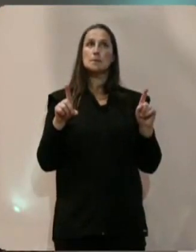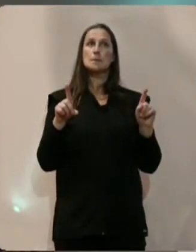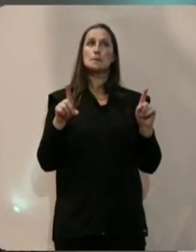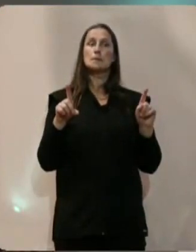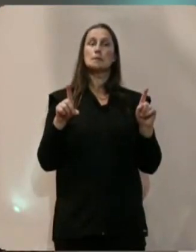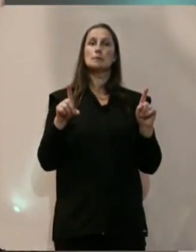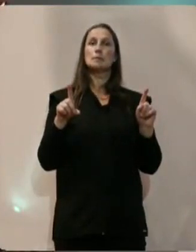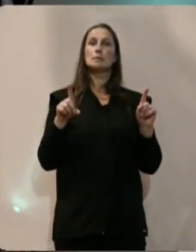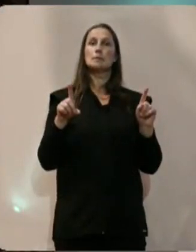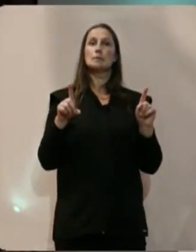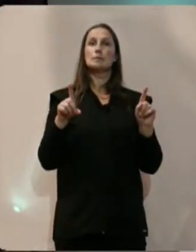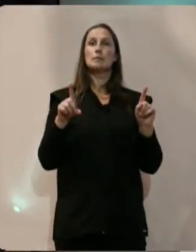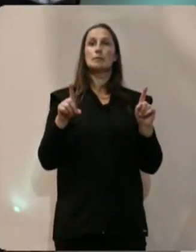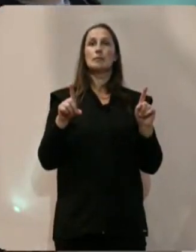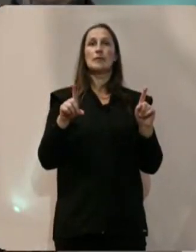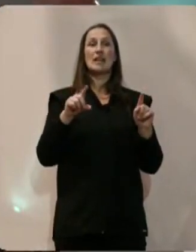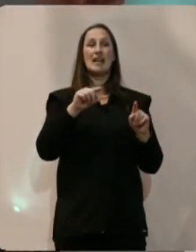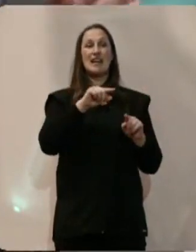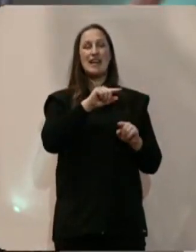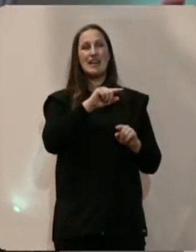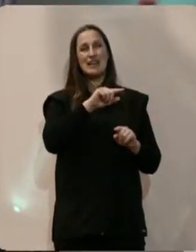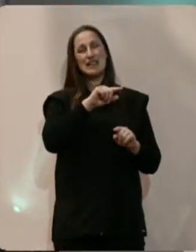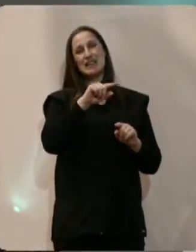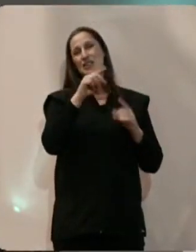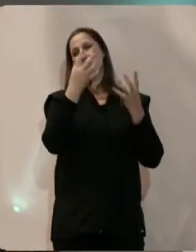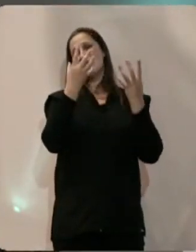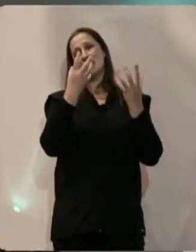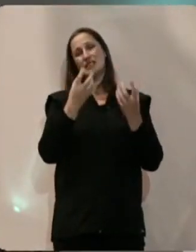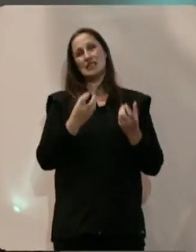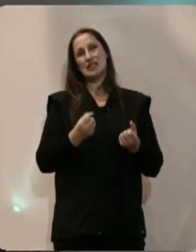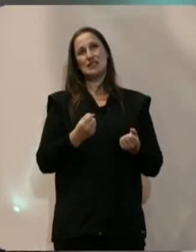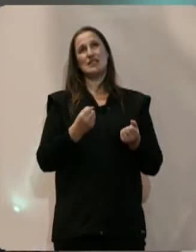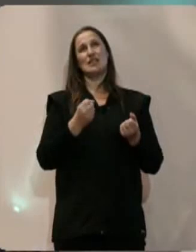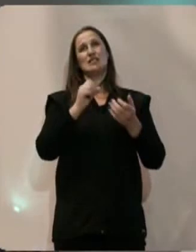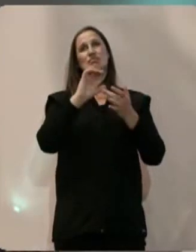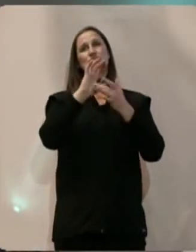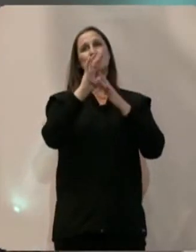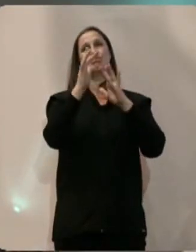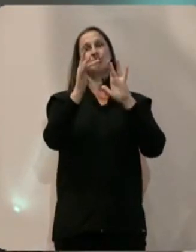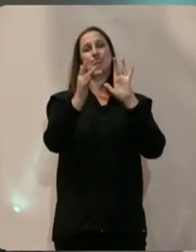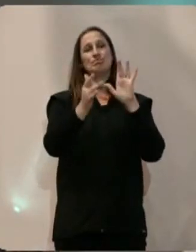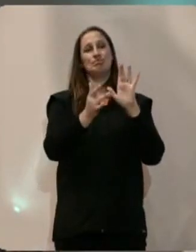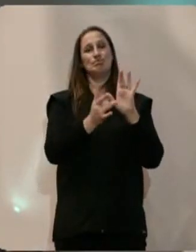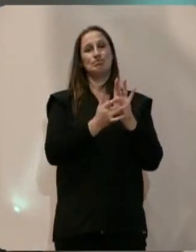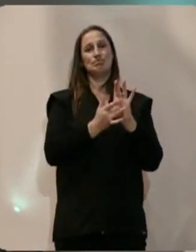eles não se converteram.